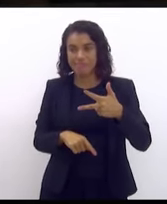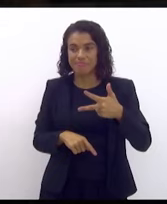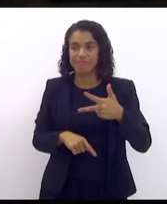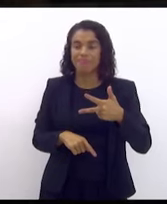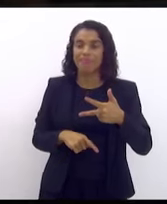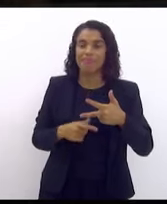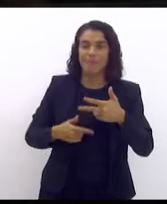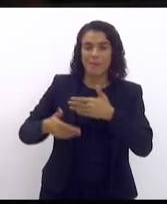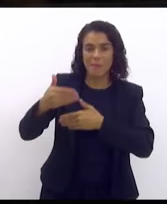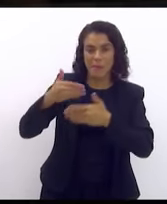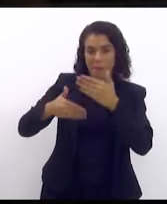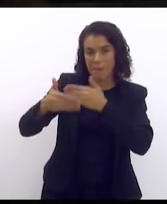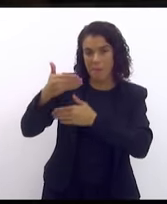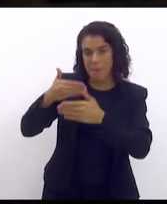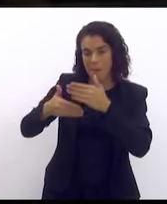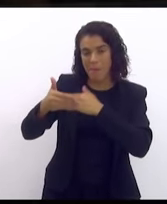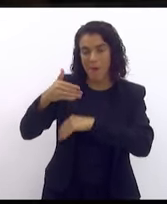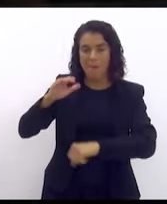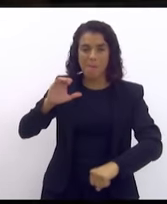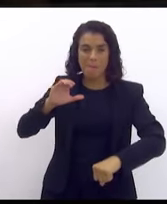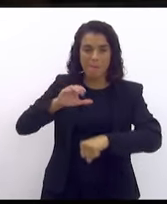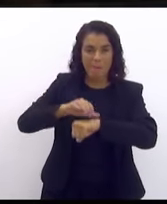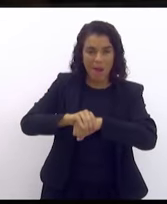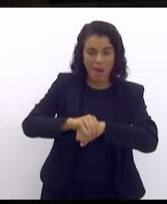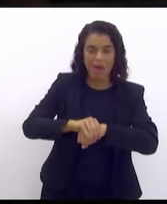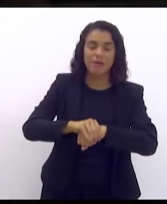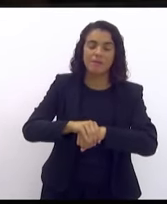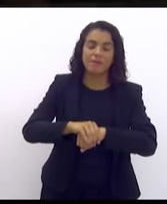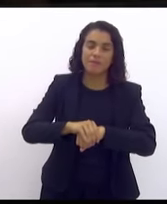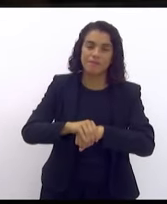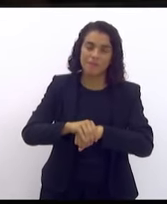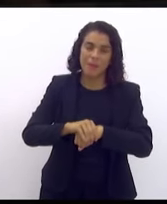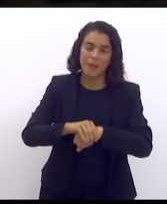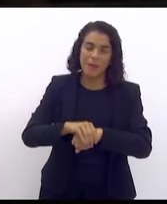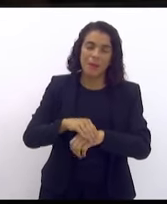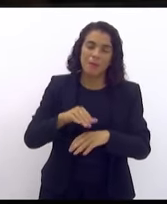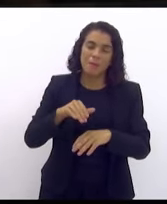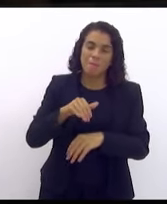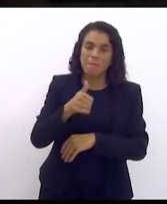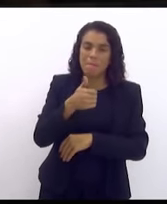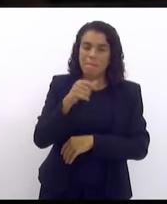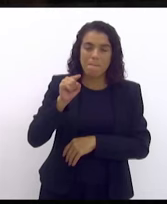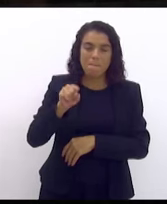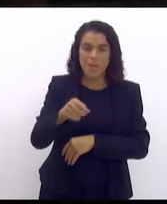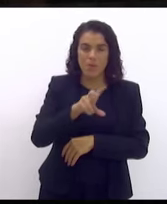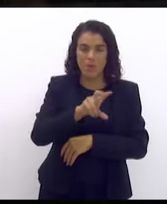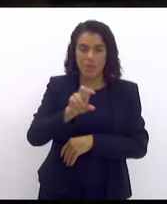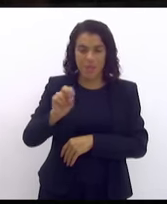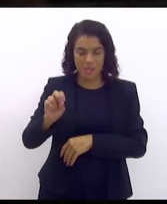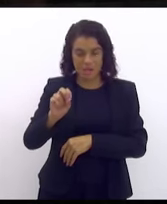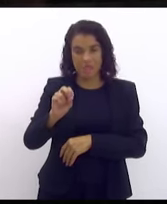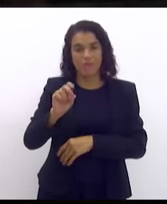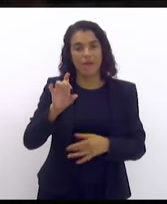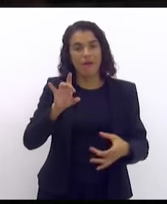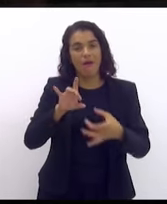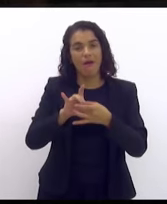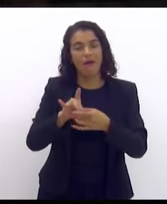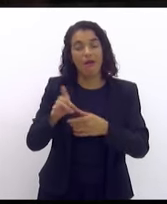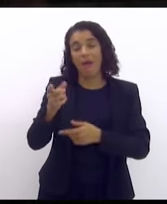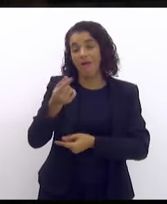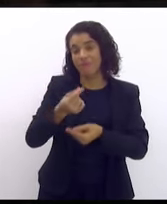época do nosso descobrimento para não ir mais mais além de 1500 né estão ligados ao poder